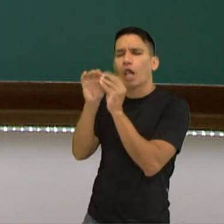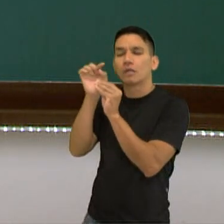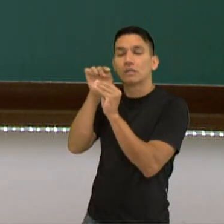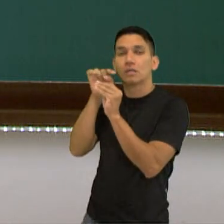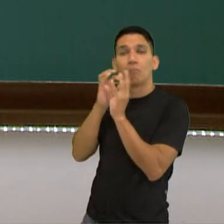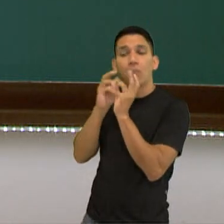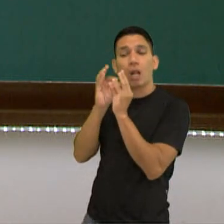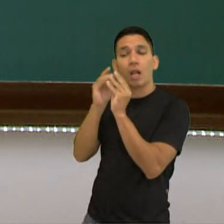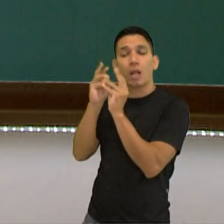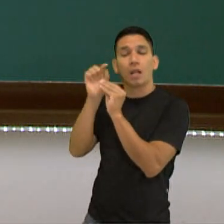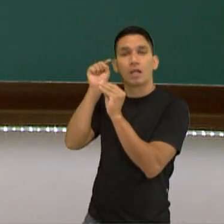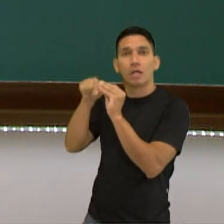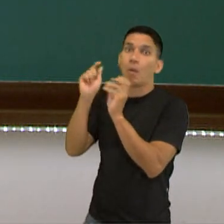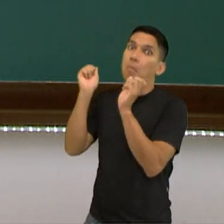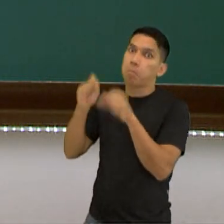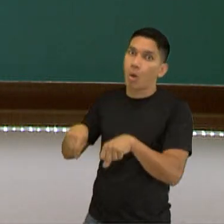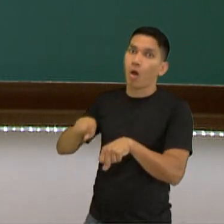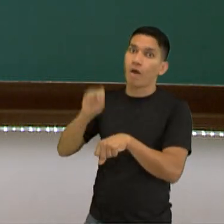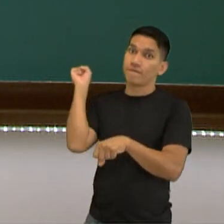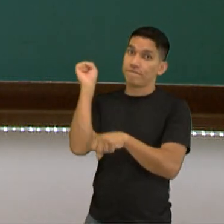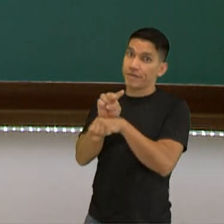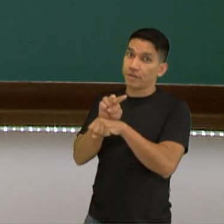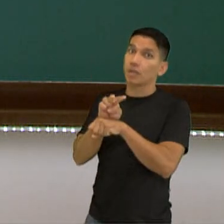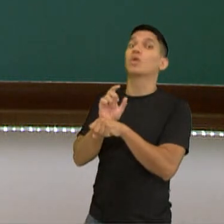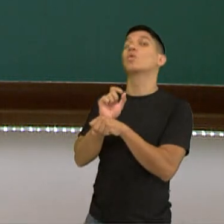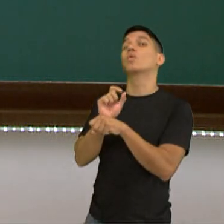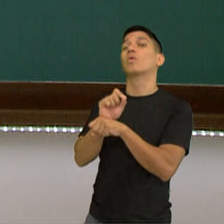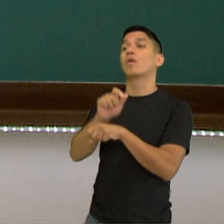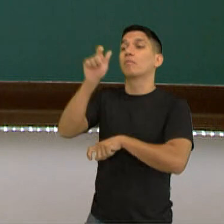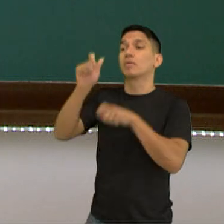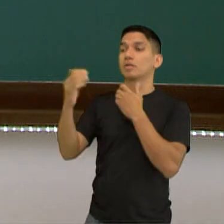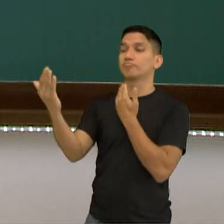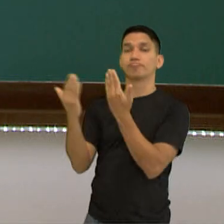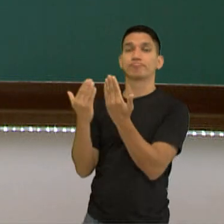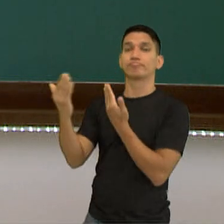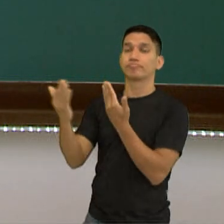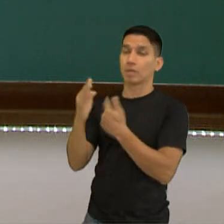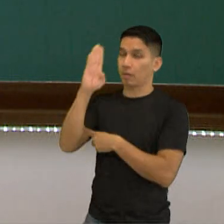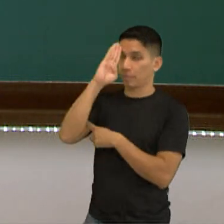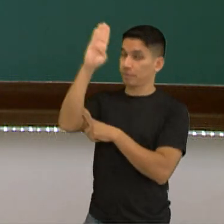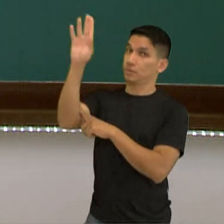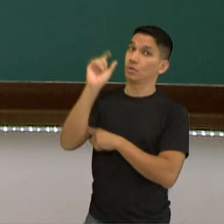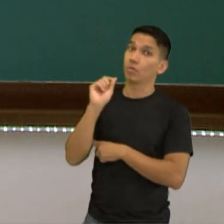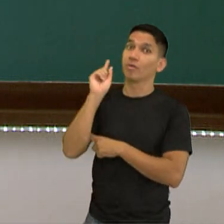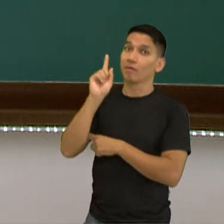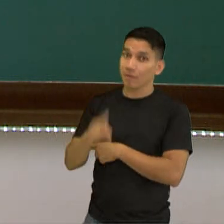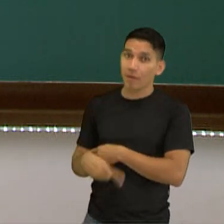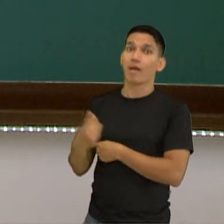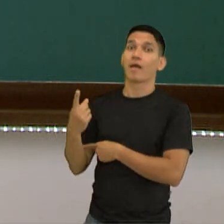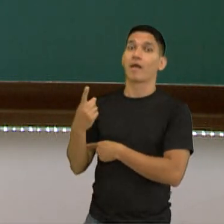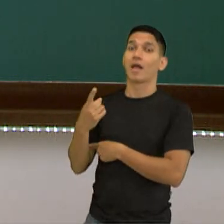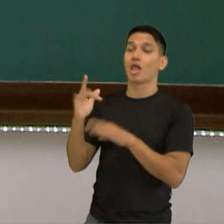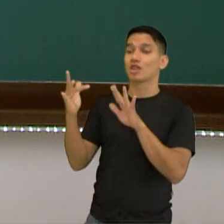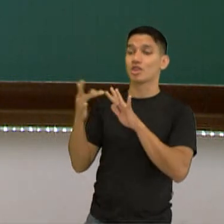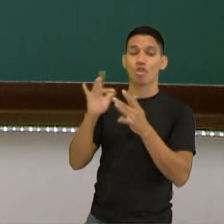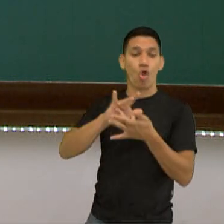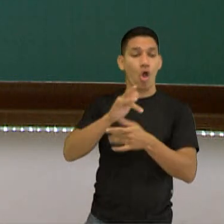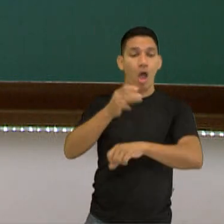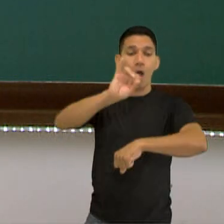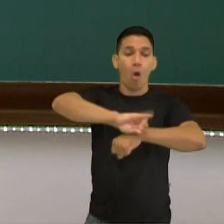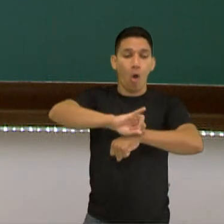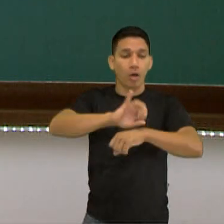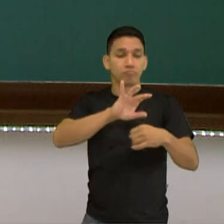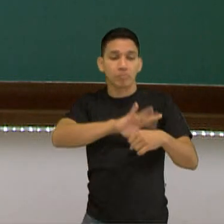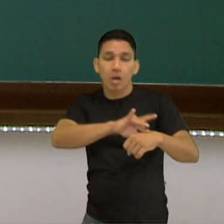que esse vírus ele pode ser transmitido entre as pessoas principalmente ao tocar objetos